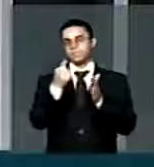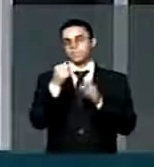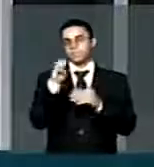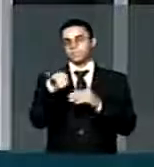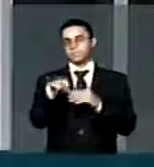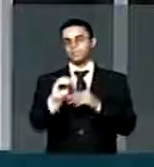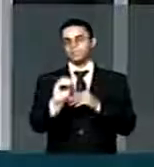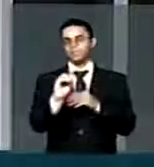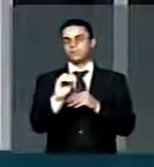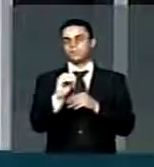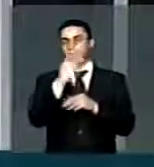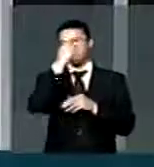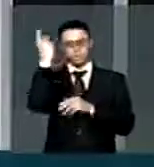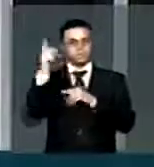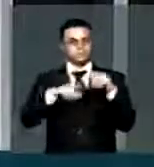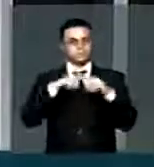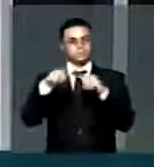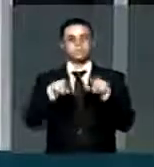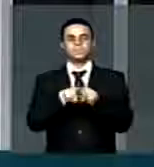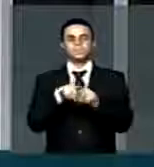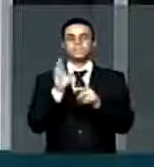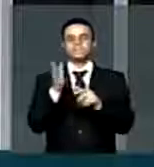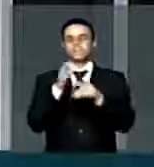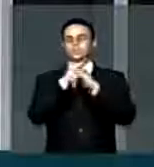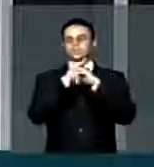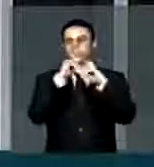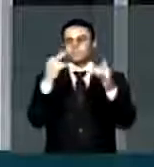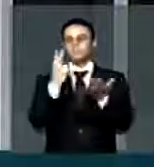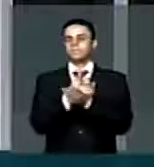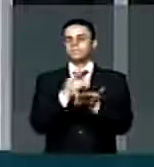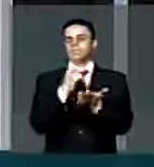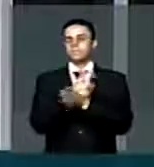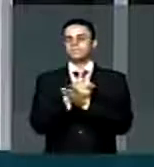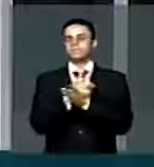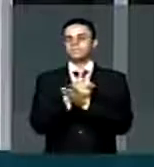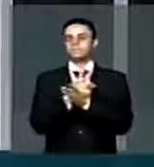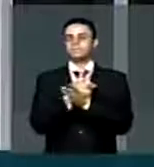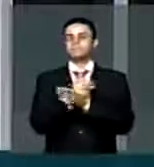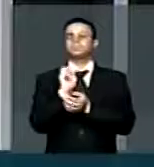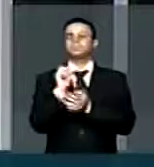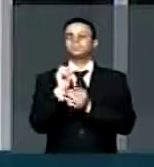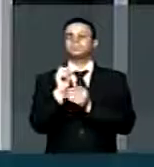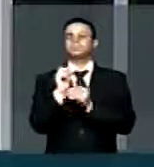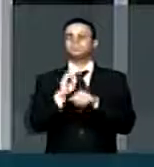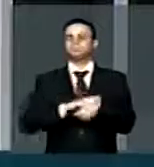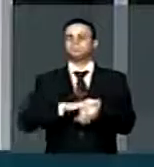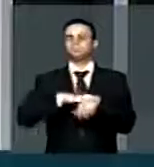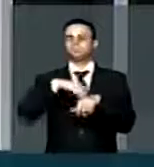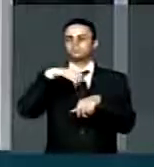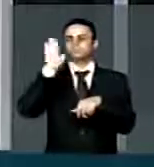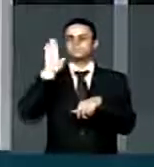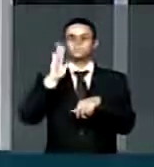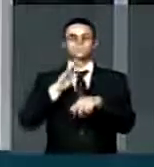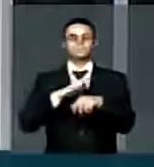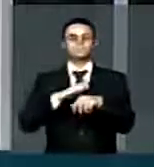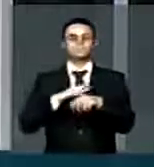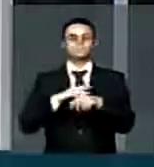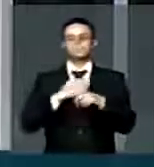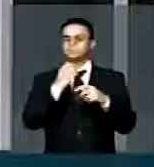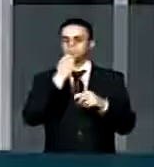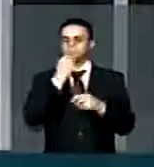aos trabalhadores. E anunciava naquele momento também esse aumento significativo